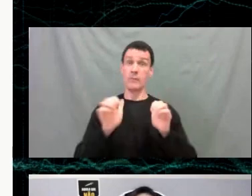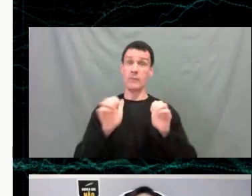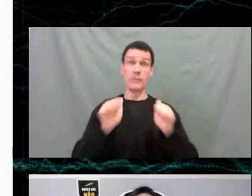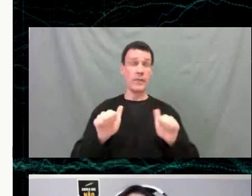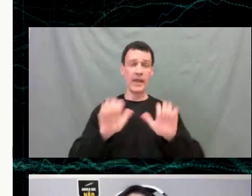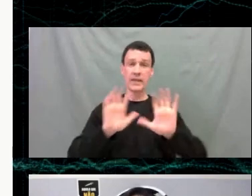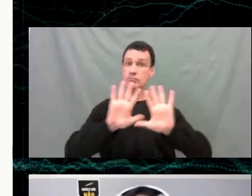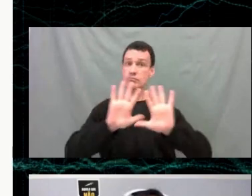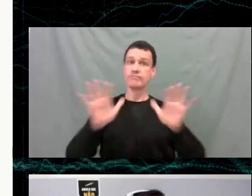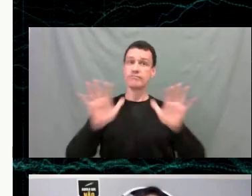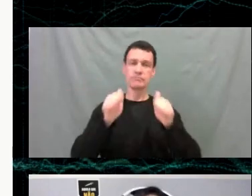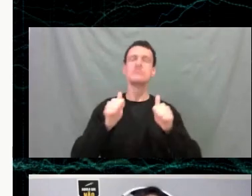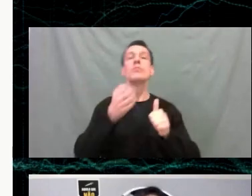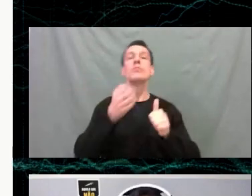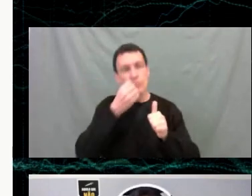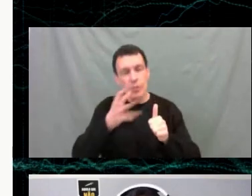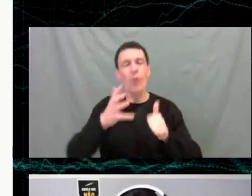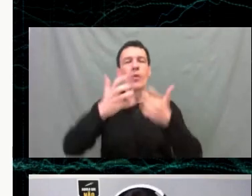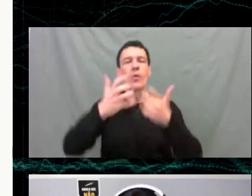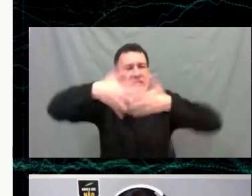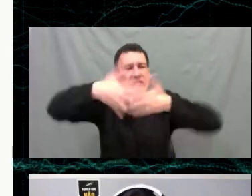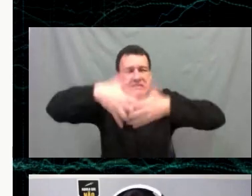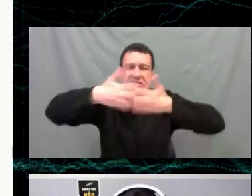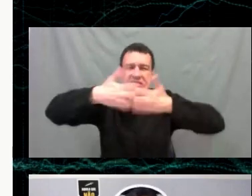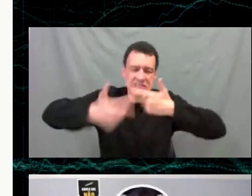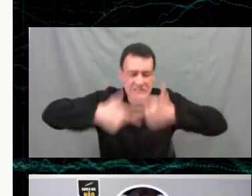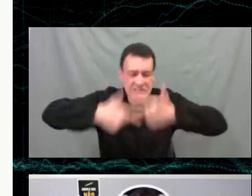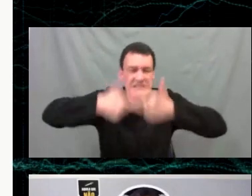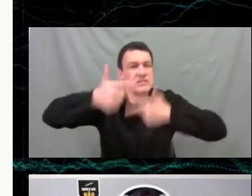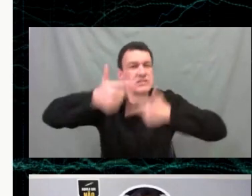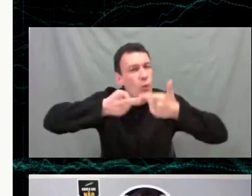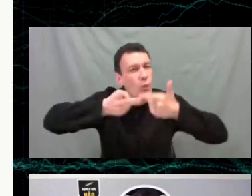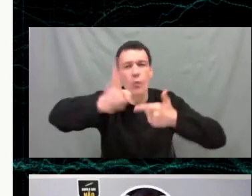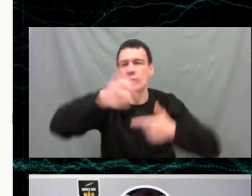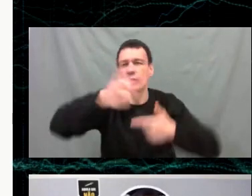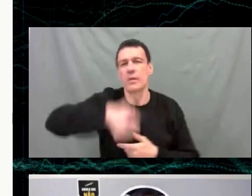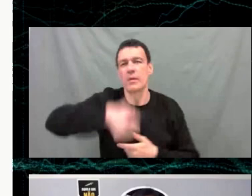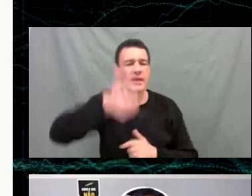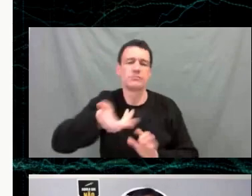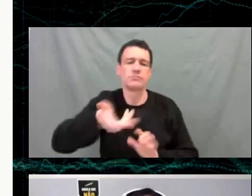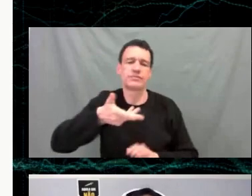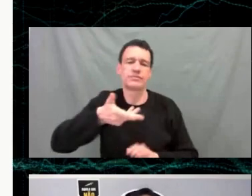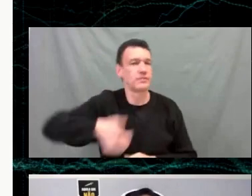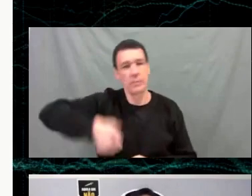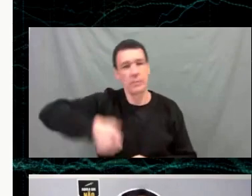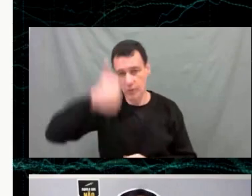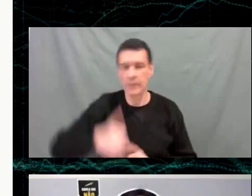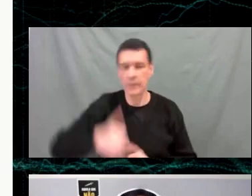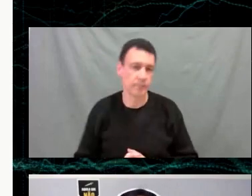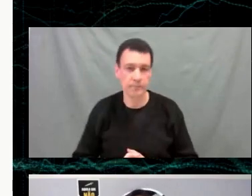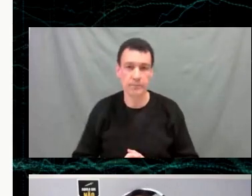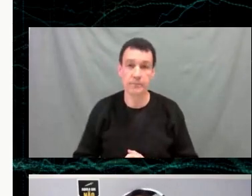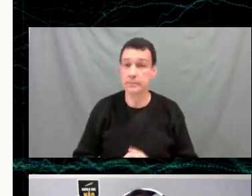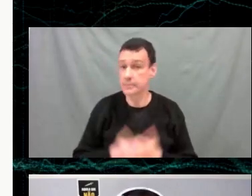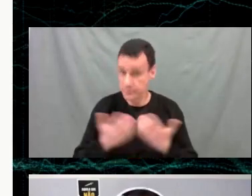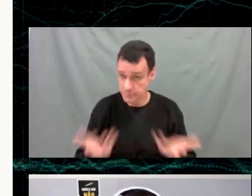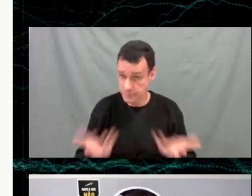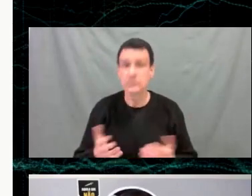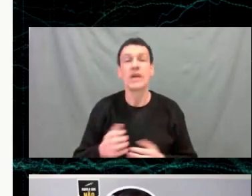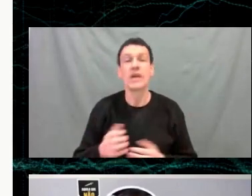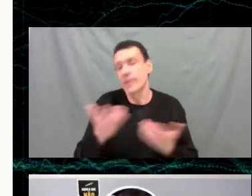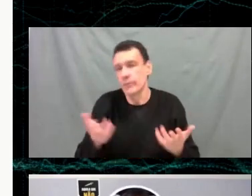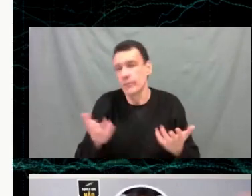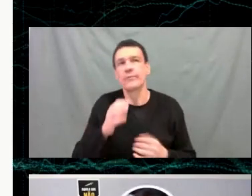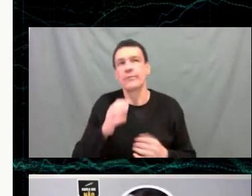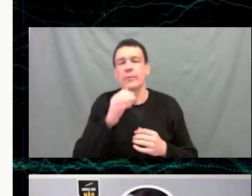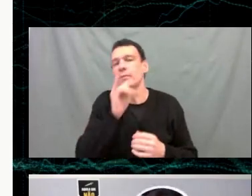uma saúde boa, uma saúde performática muito boa. Tá? Então, aí vem. Meu ambiente está pipocando de alertas do